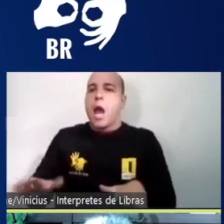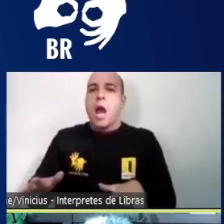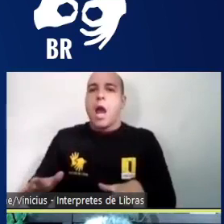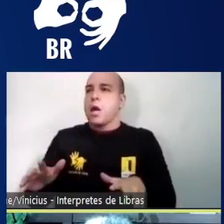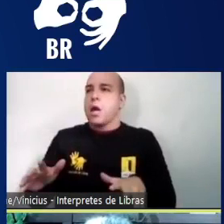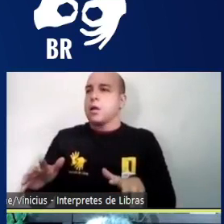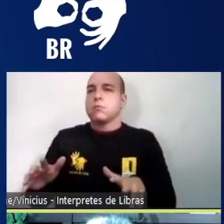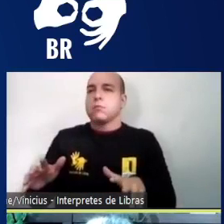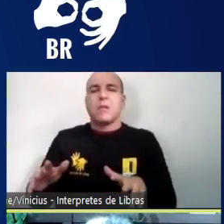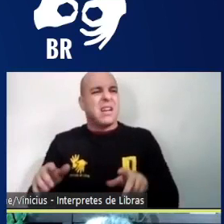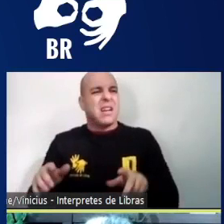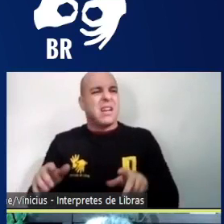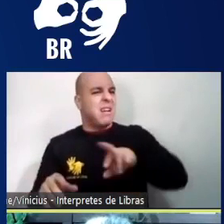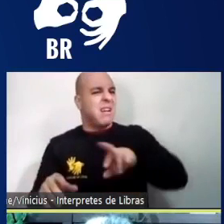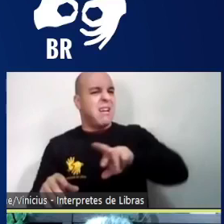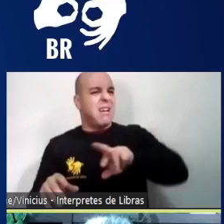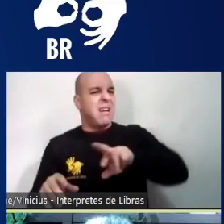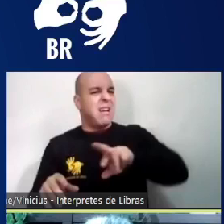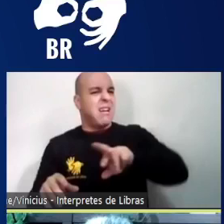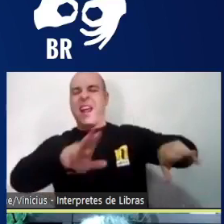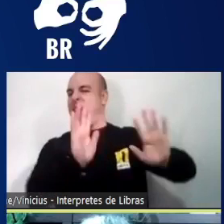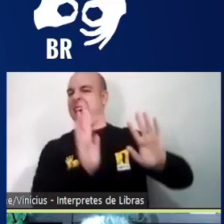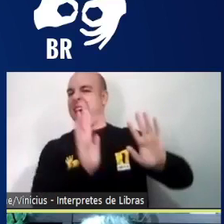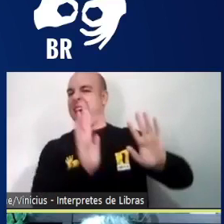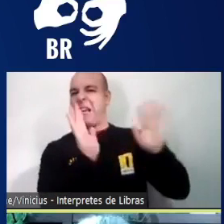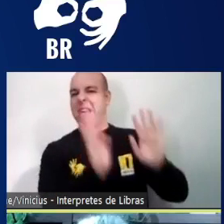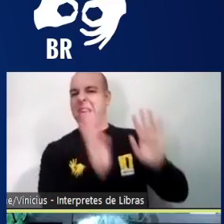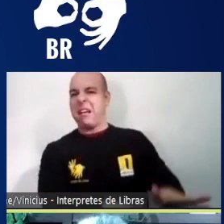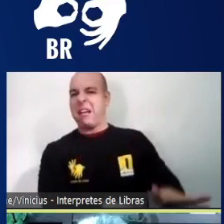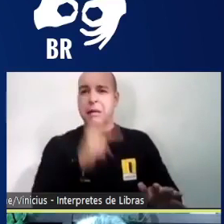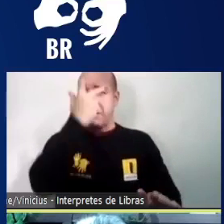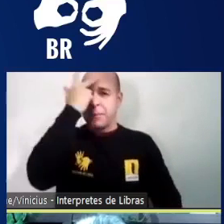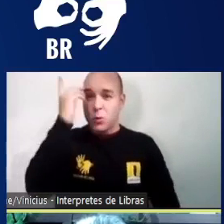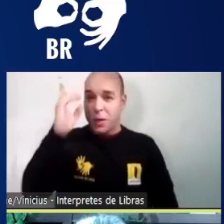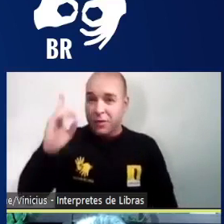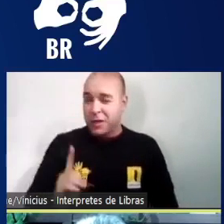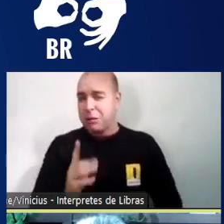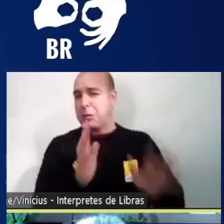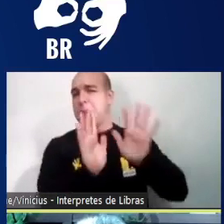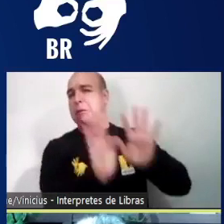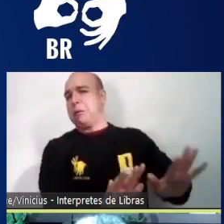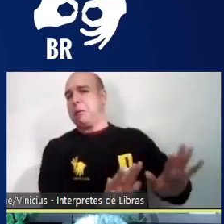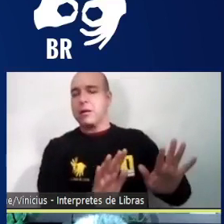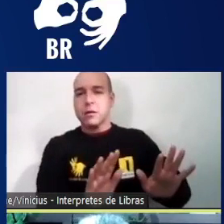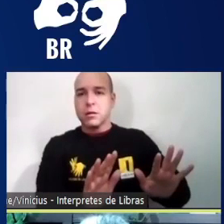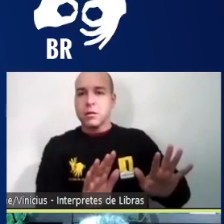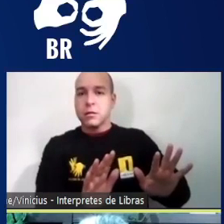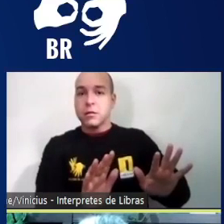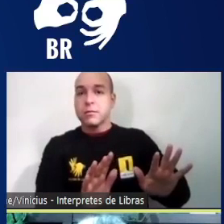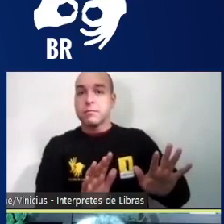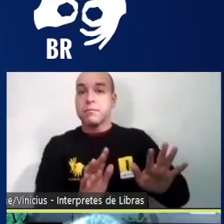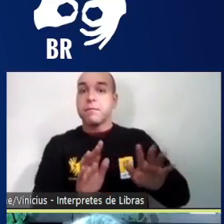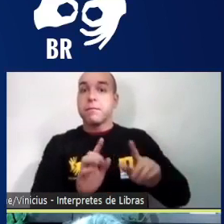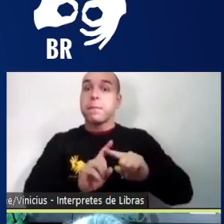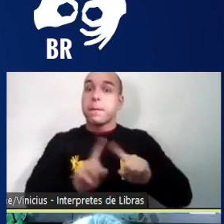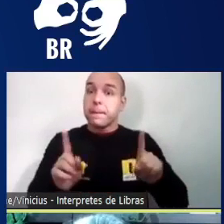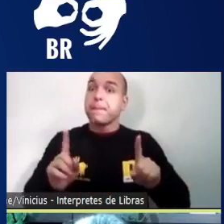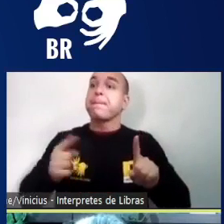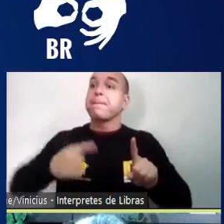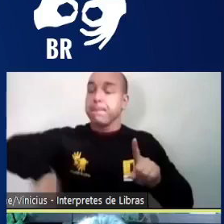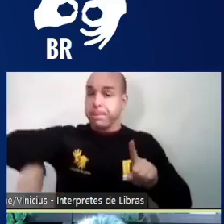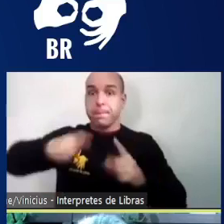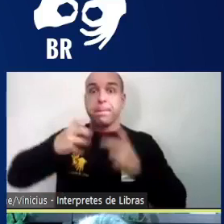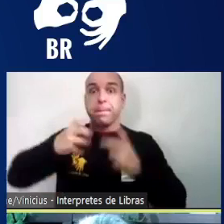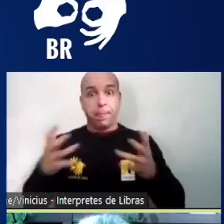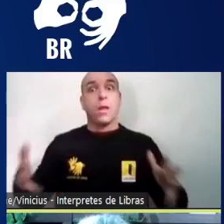Iniciamos na instituição com o público pessoa com deficiência. A nossa essência é a inclusão